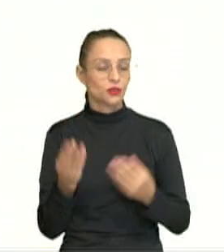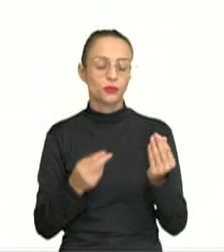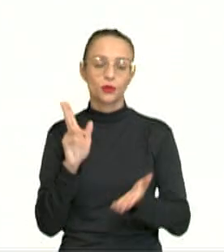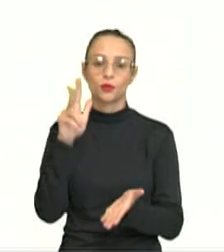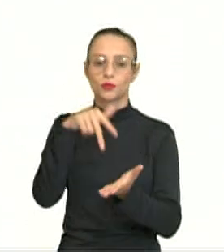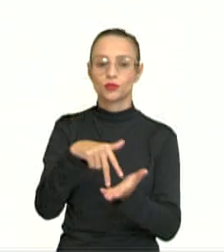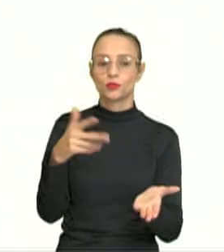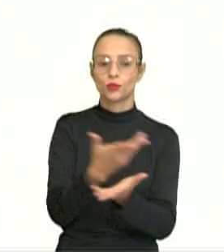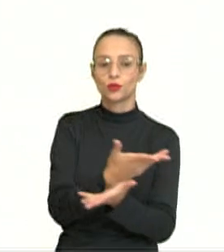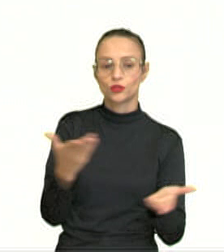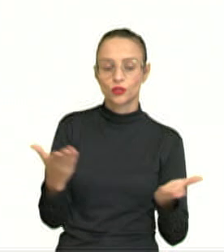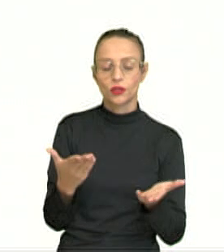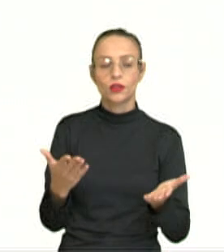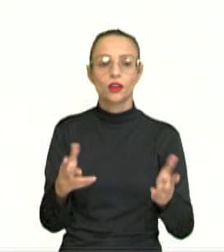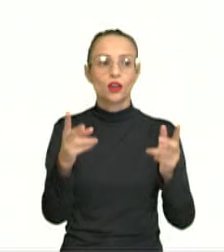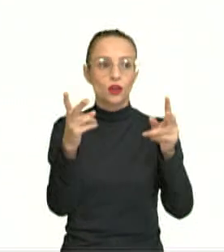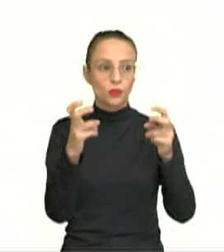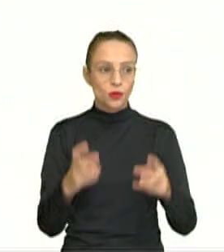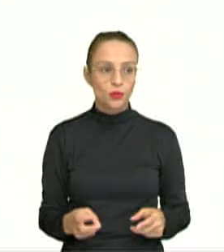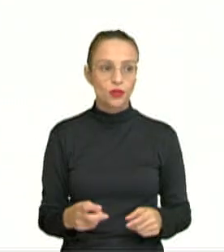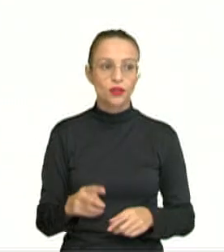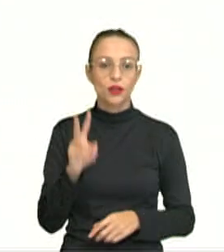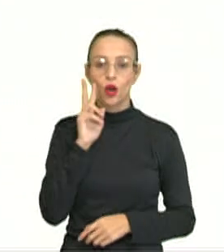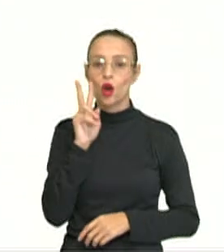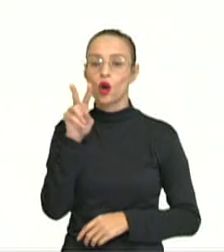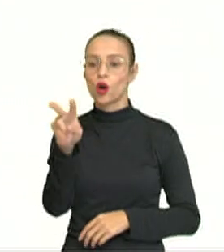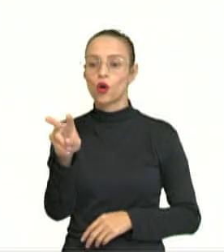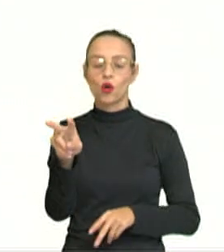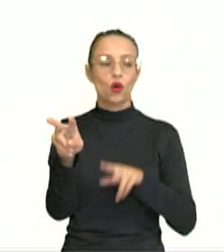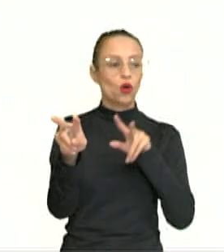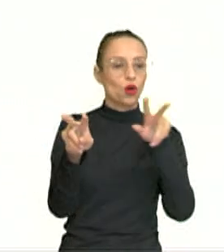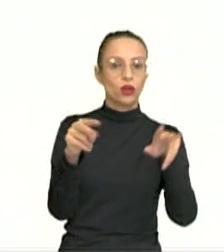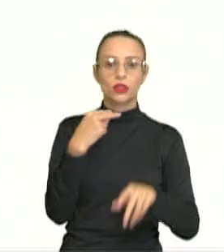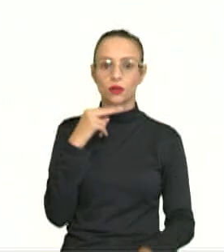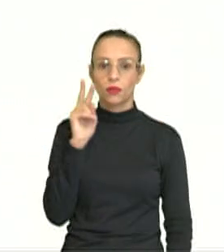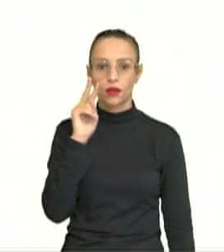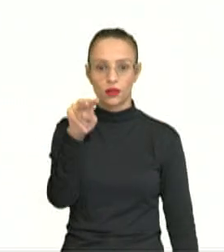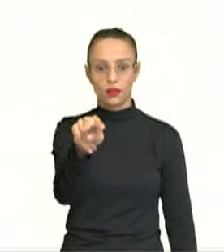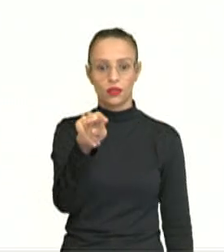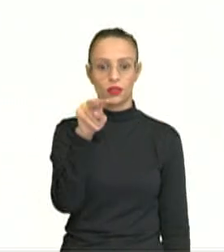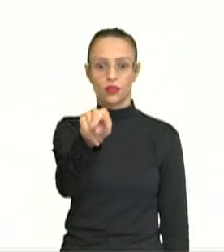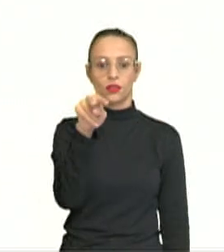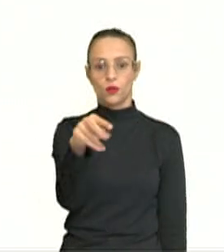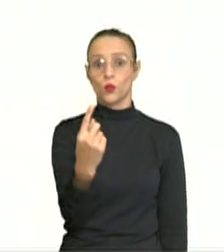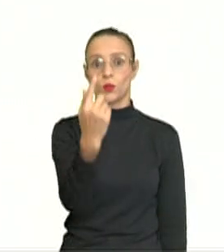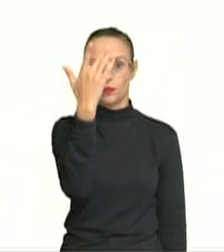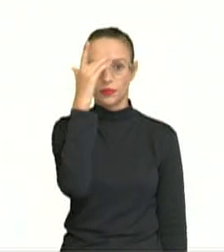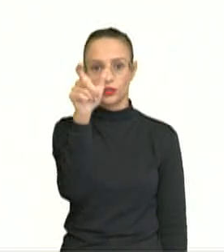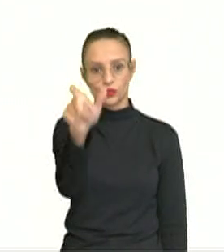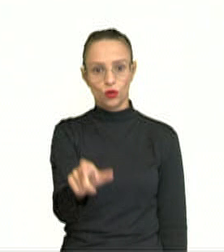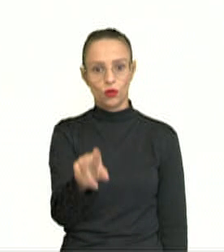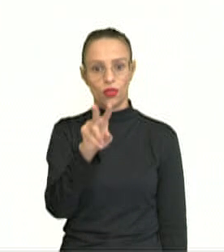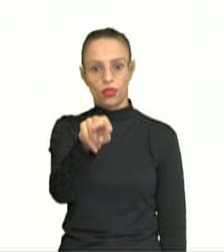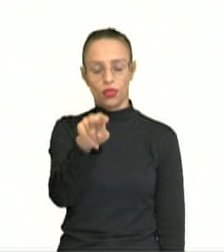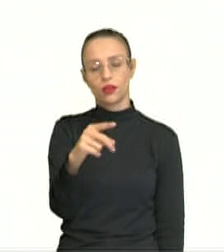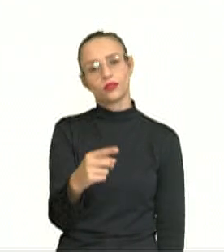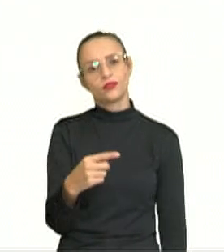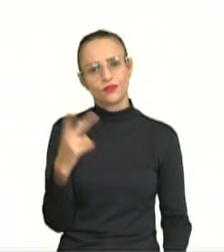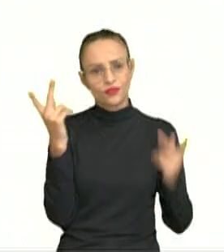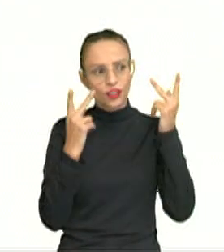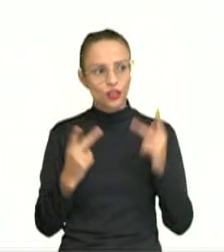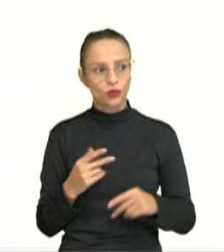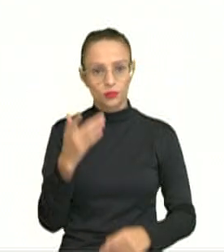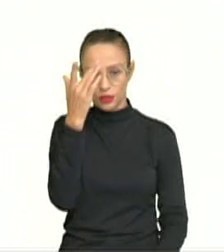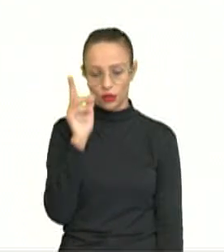frente ao público, observar, direção do olhar, você não pode fixar o olhar em apenas uma pessoa, isso é constrangedor, tem gente que olha